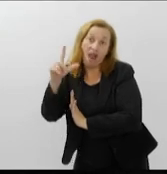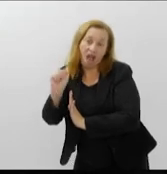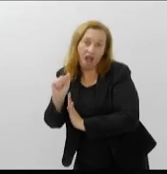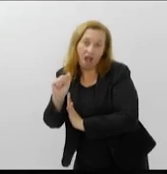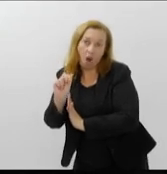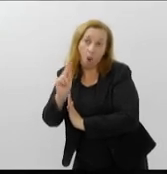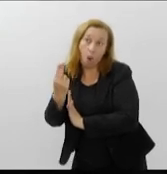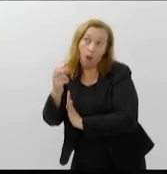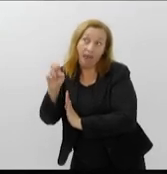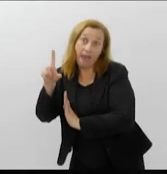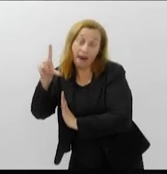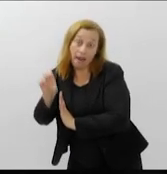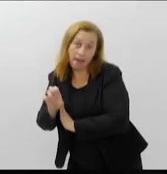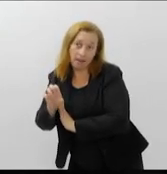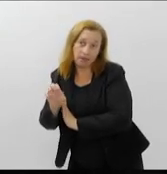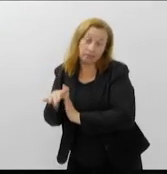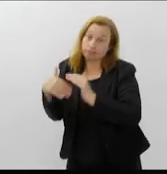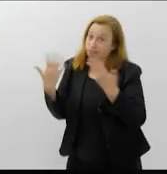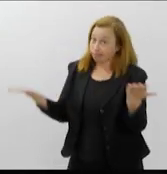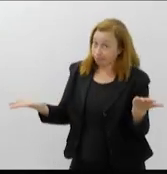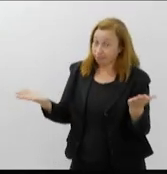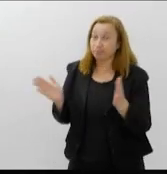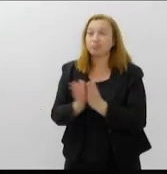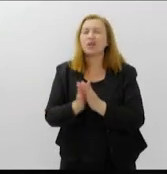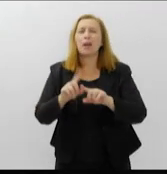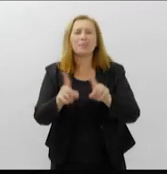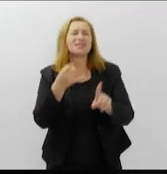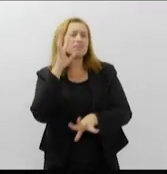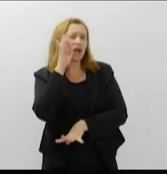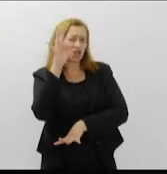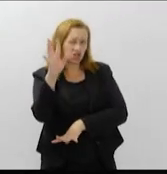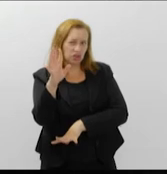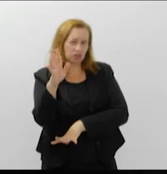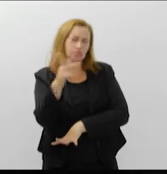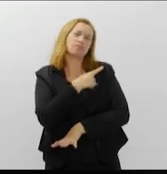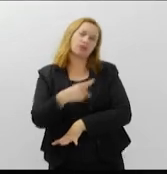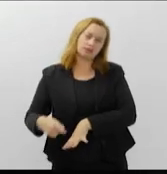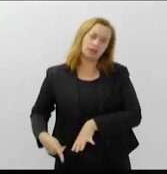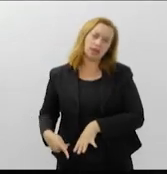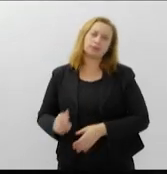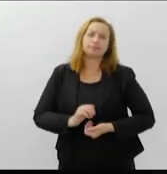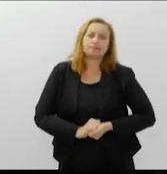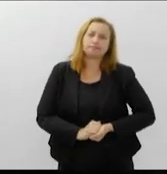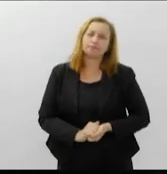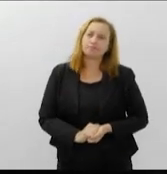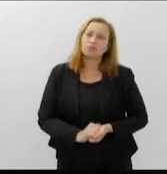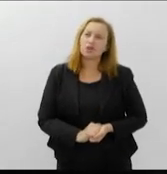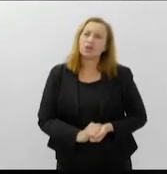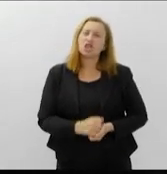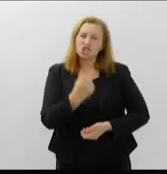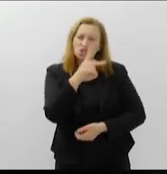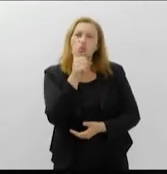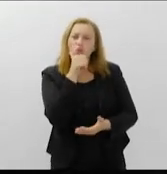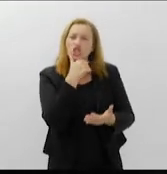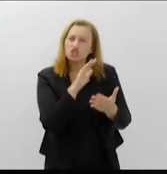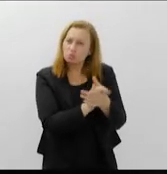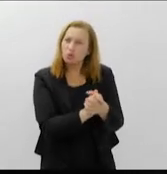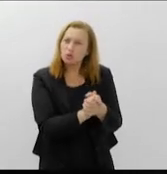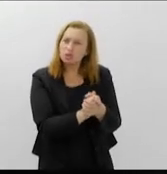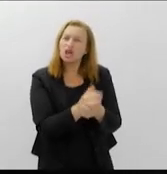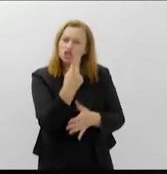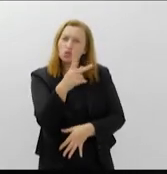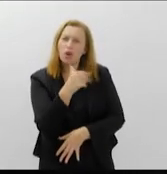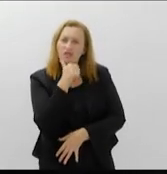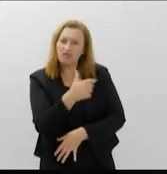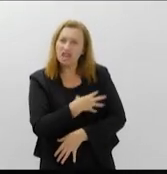chamadas. Agora imagine, nobre presidente Rafael Nobre, se sua esposa, sua